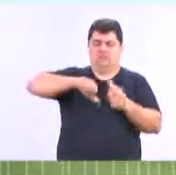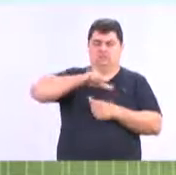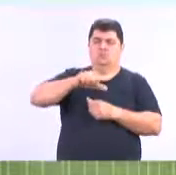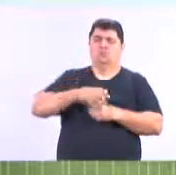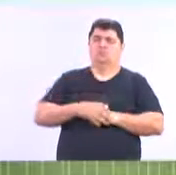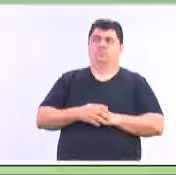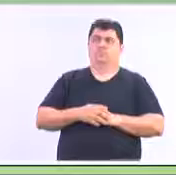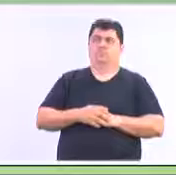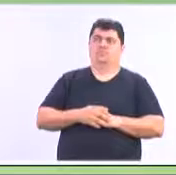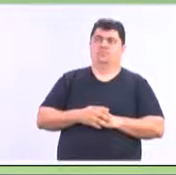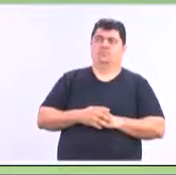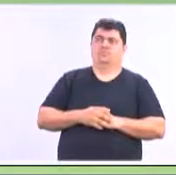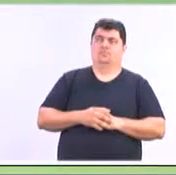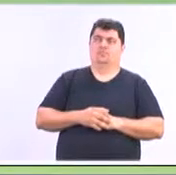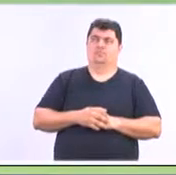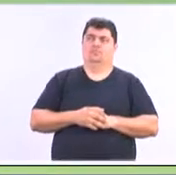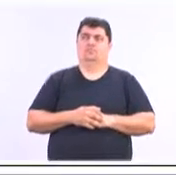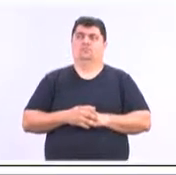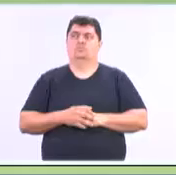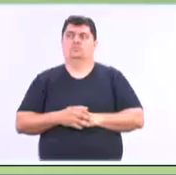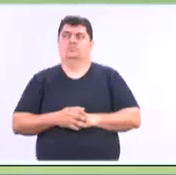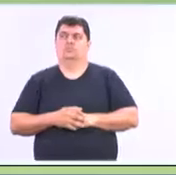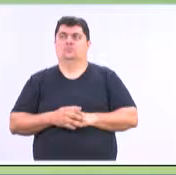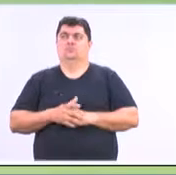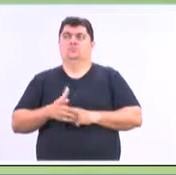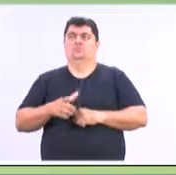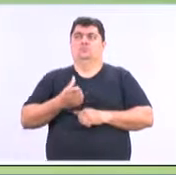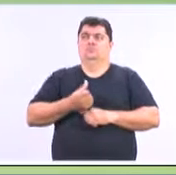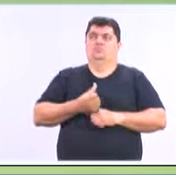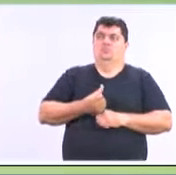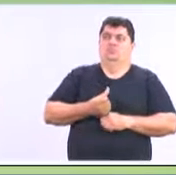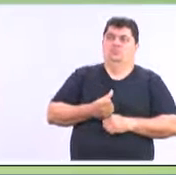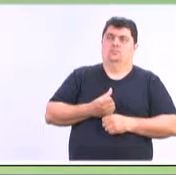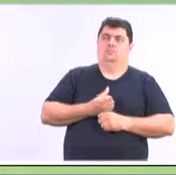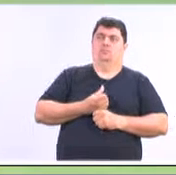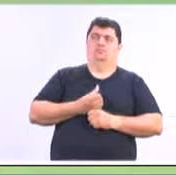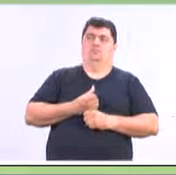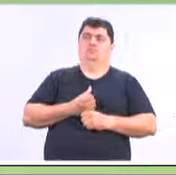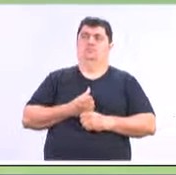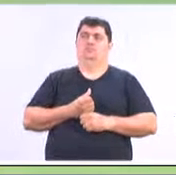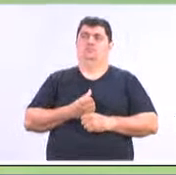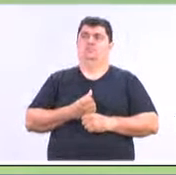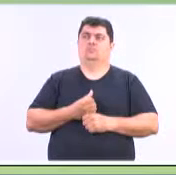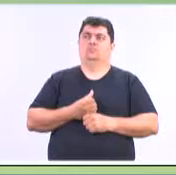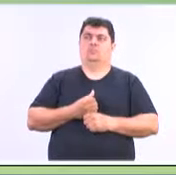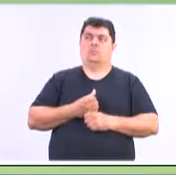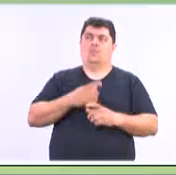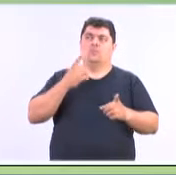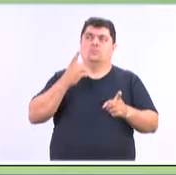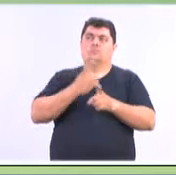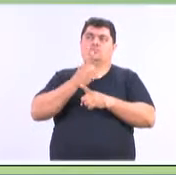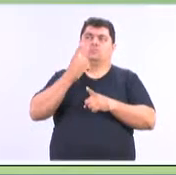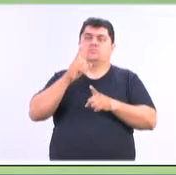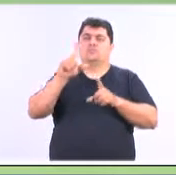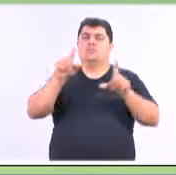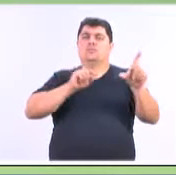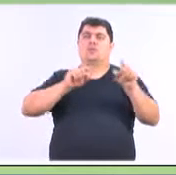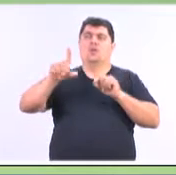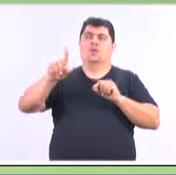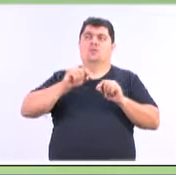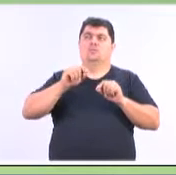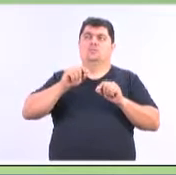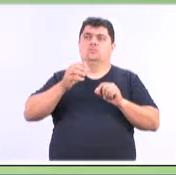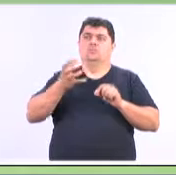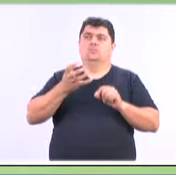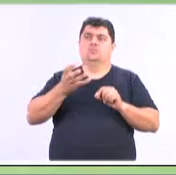circulante. Vamos aqui para a próxima questão. Questão 6. Identifique a opção